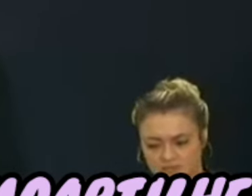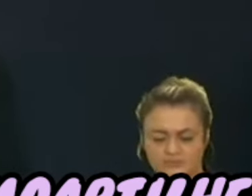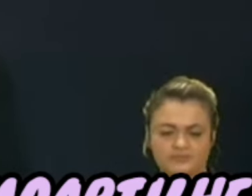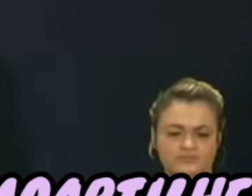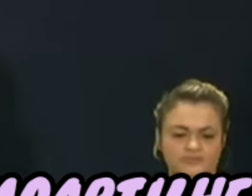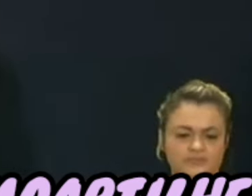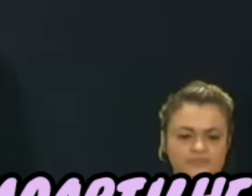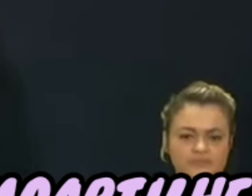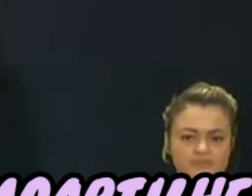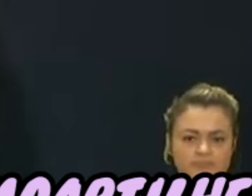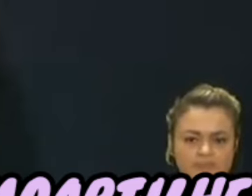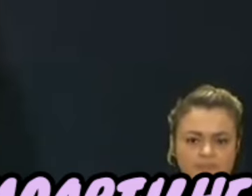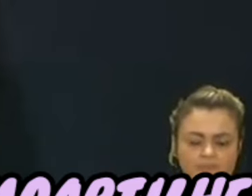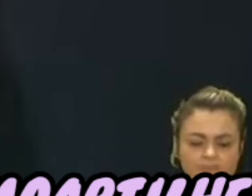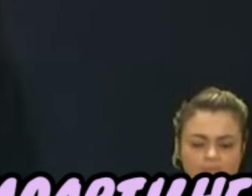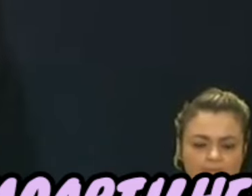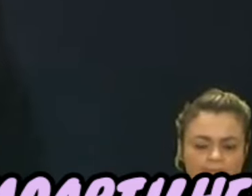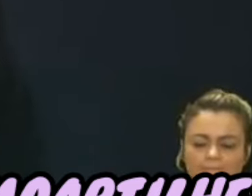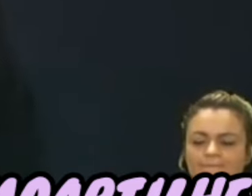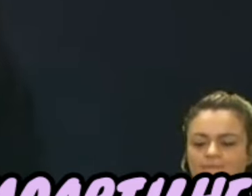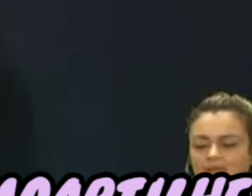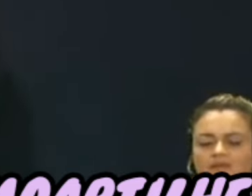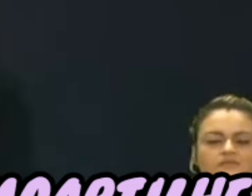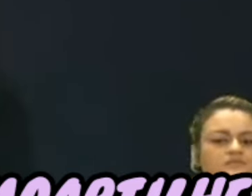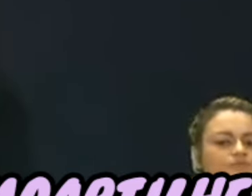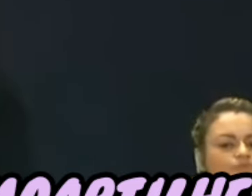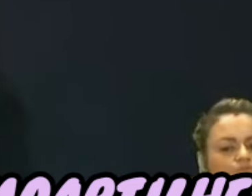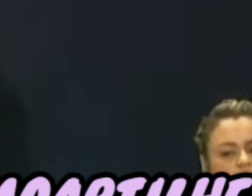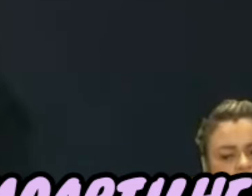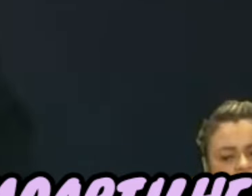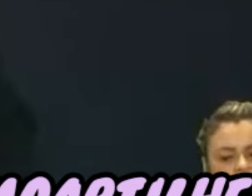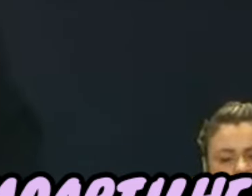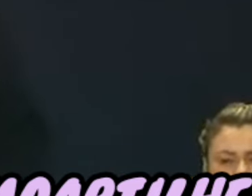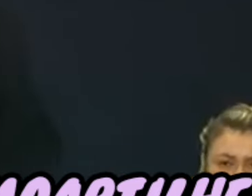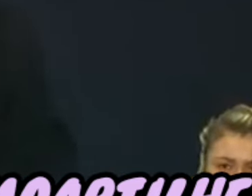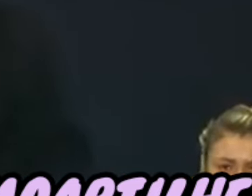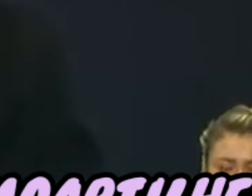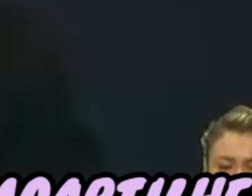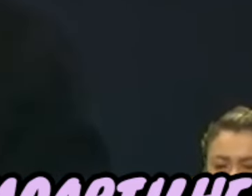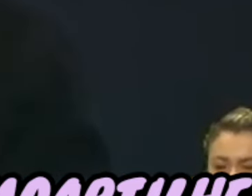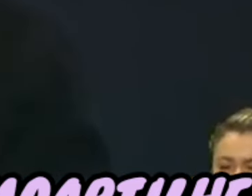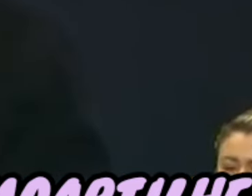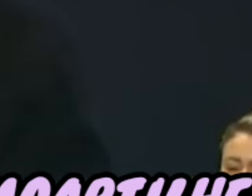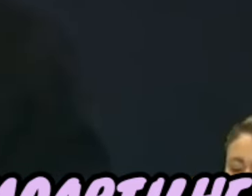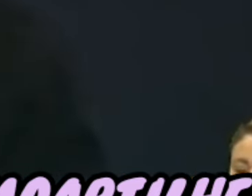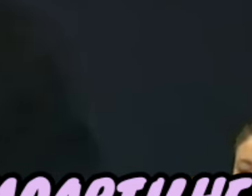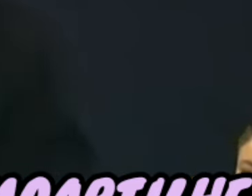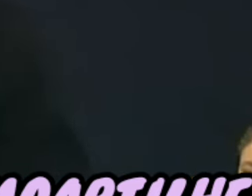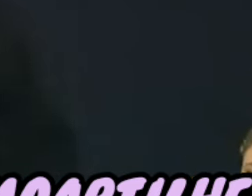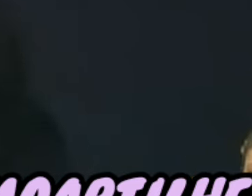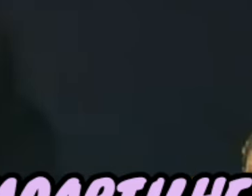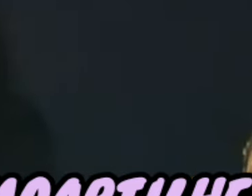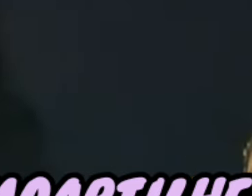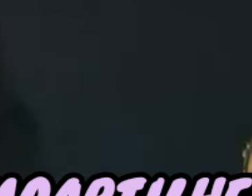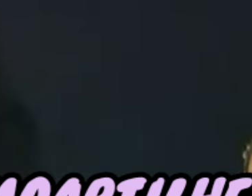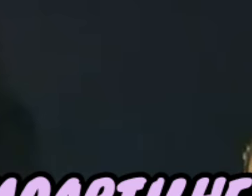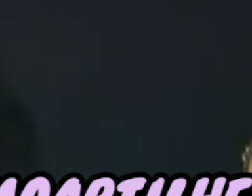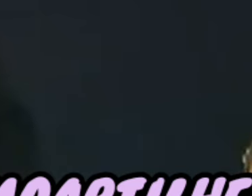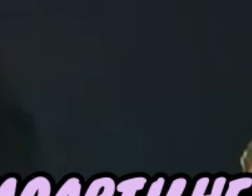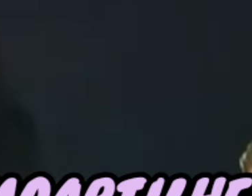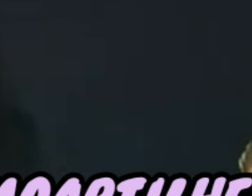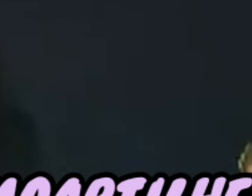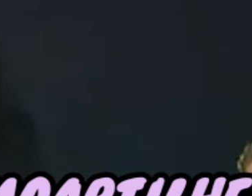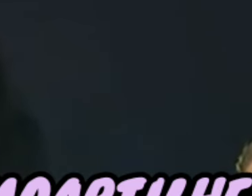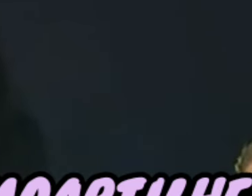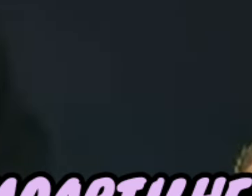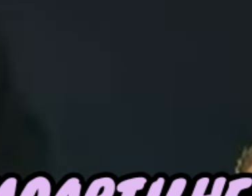aí no discurso, ele cumprimentou a ministra e pá, um falou com o outro e tal. Acho que ela tem algo mais importante pra fazer. Enfim,